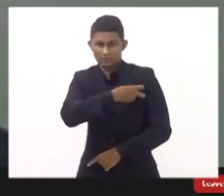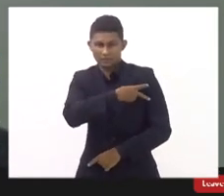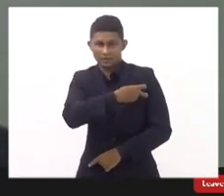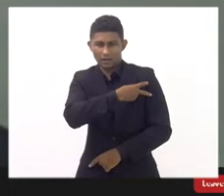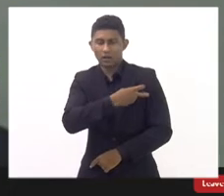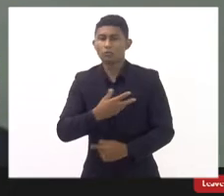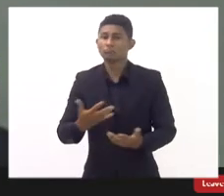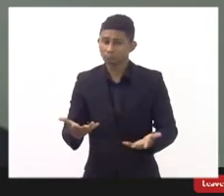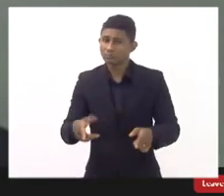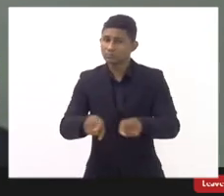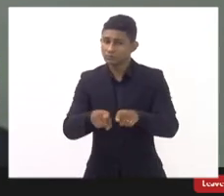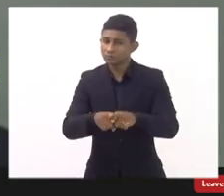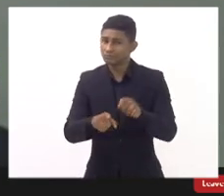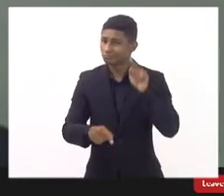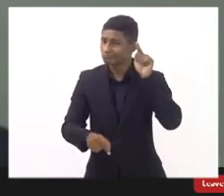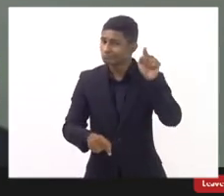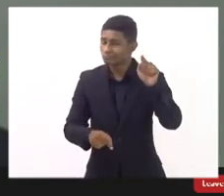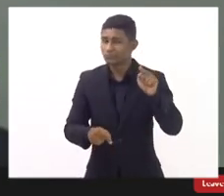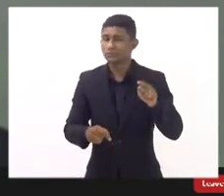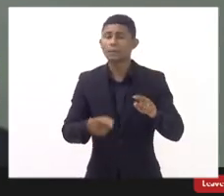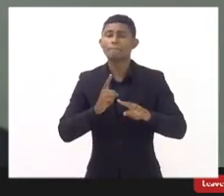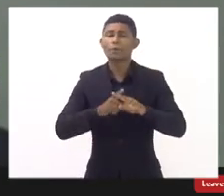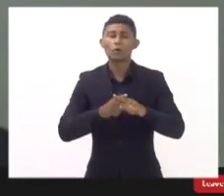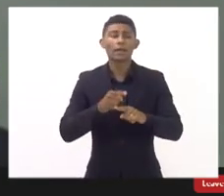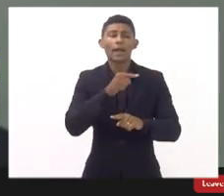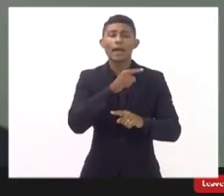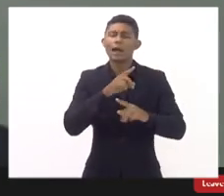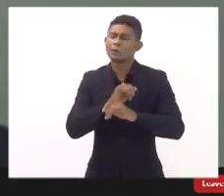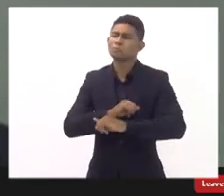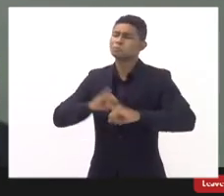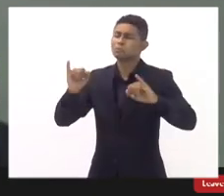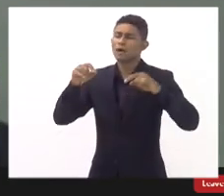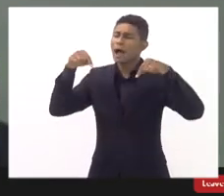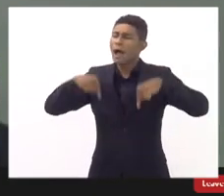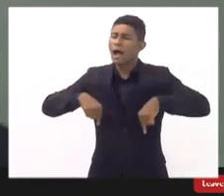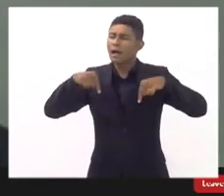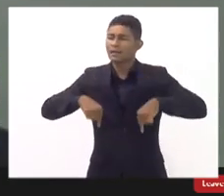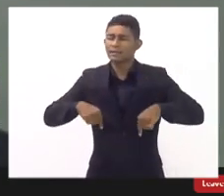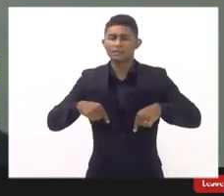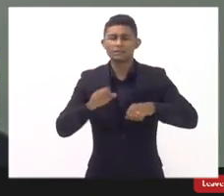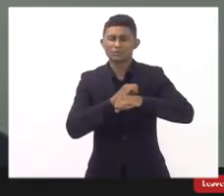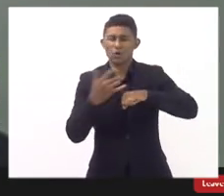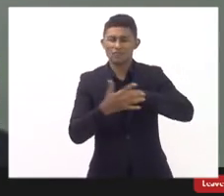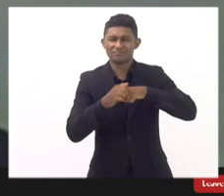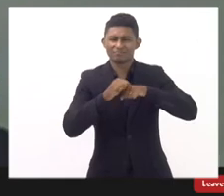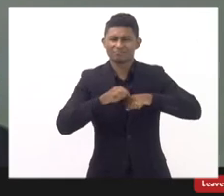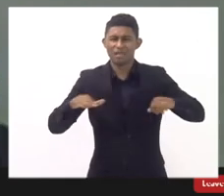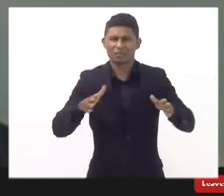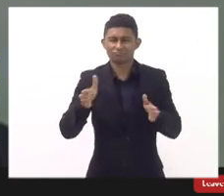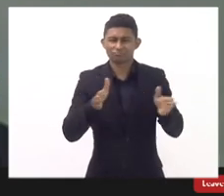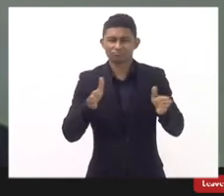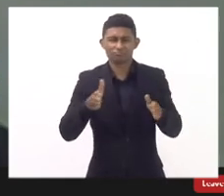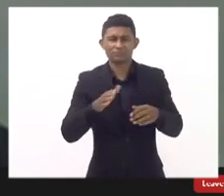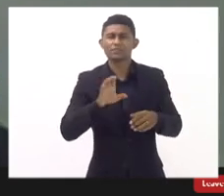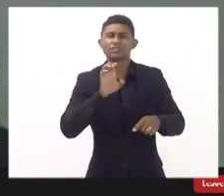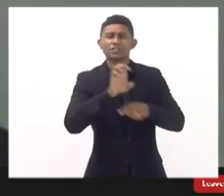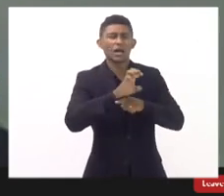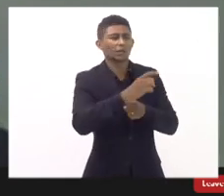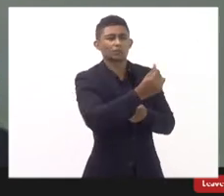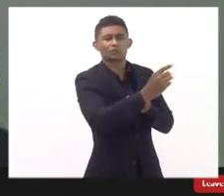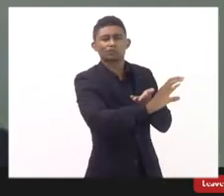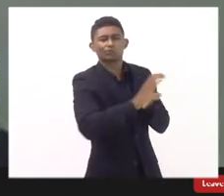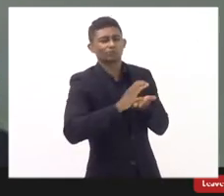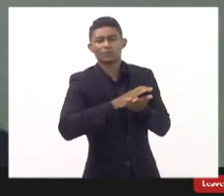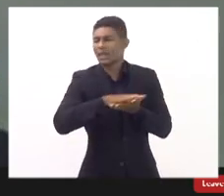de alegar questões de problemas financeiros pela pandemia e não haver repasse do Estado.